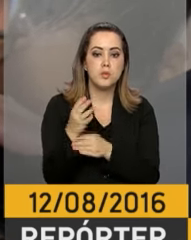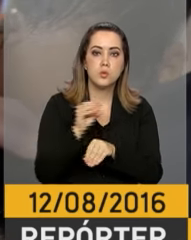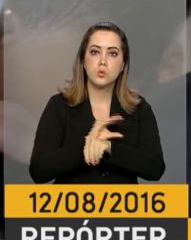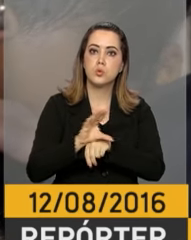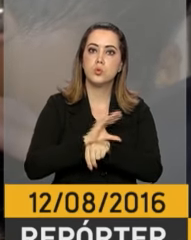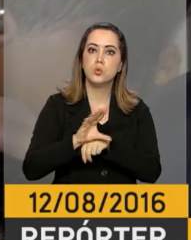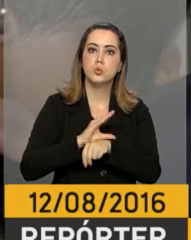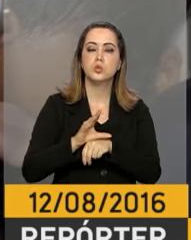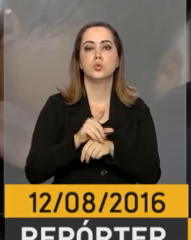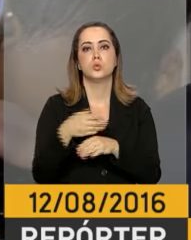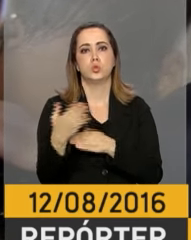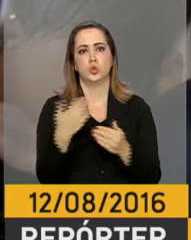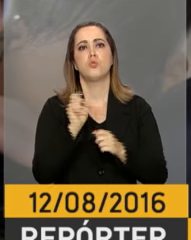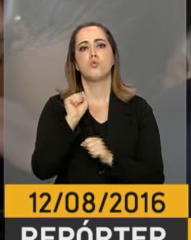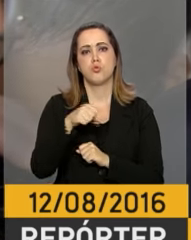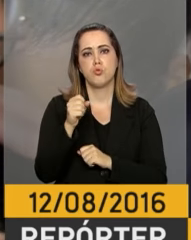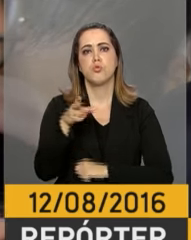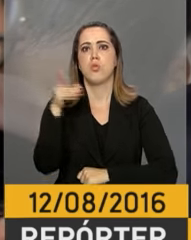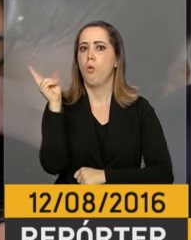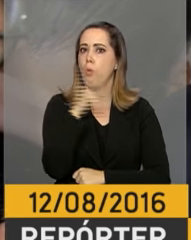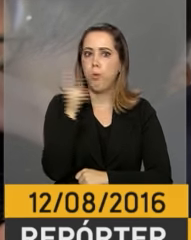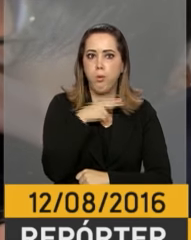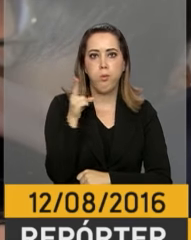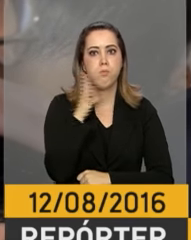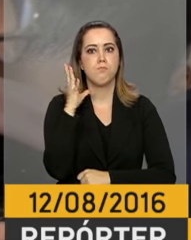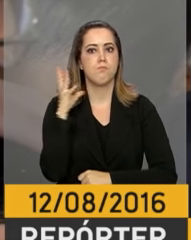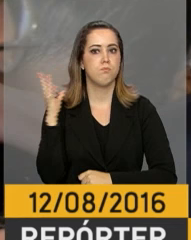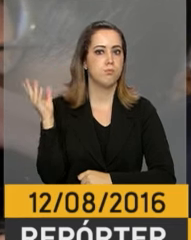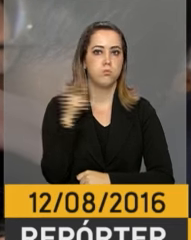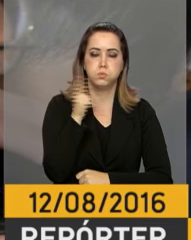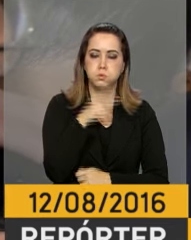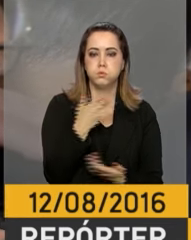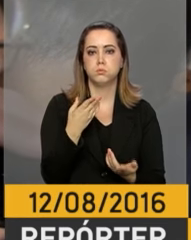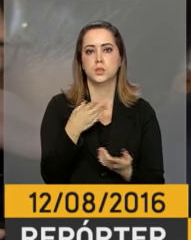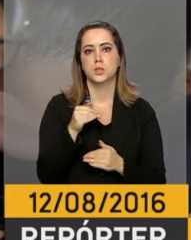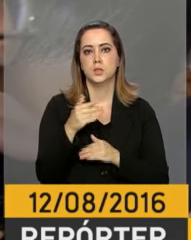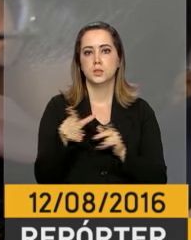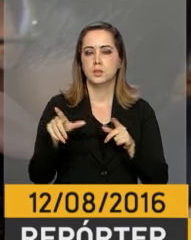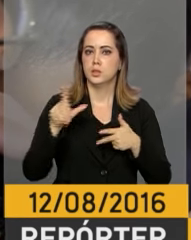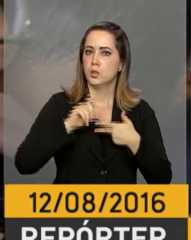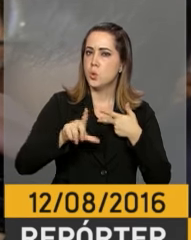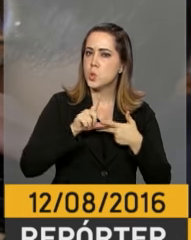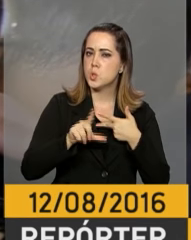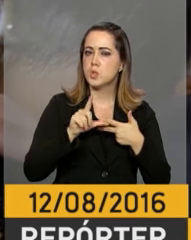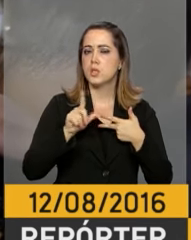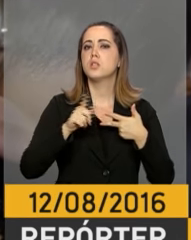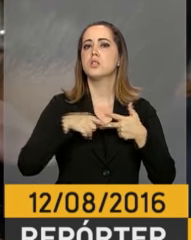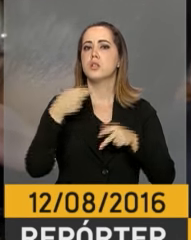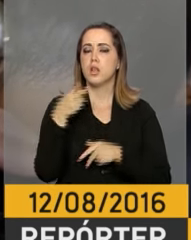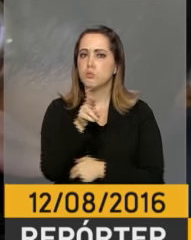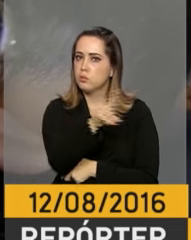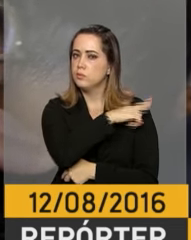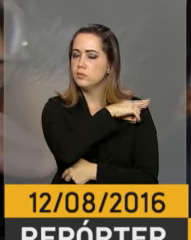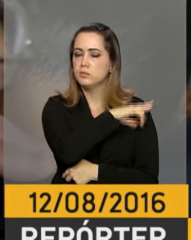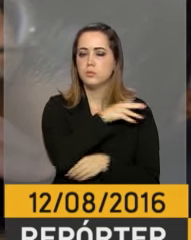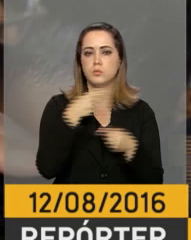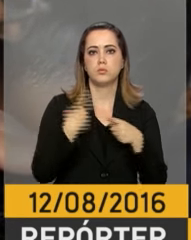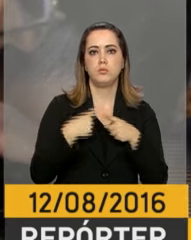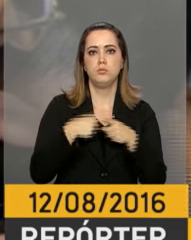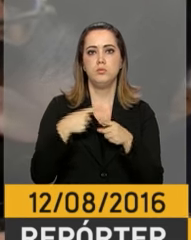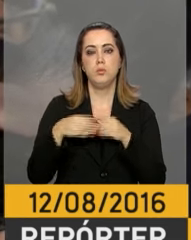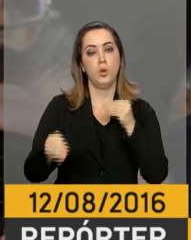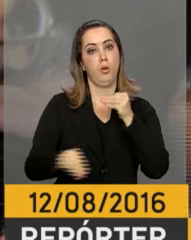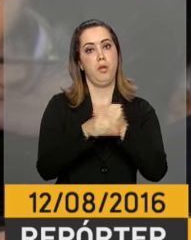ajuste, está caminhando muito rápido e dentro de um ritmo legislativo, de fato, de muita responsabilidade em função de ser uma emenda